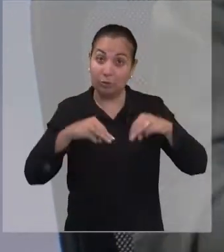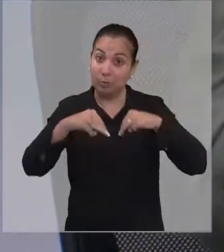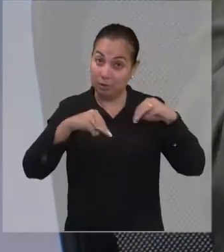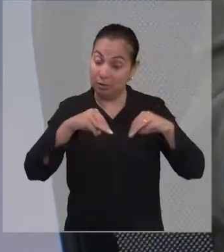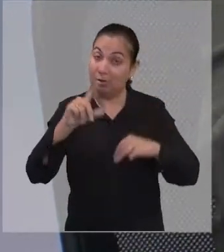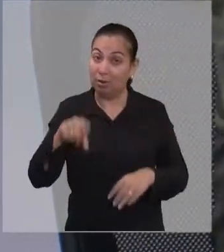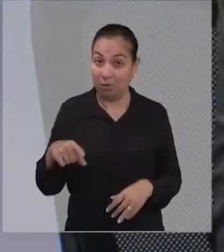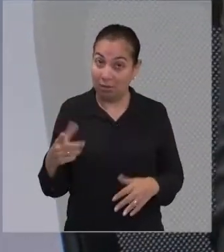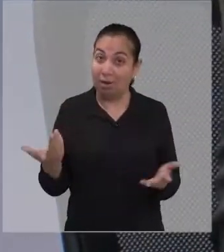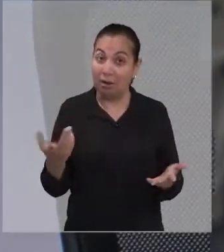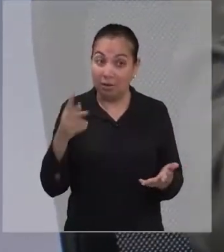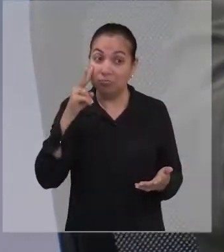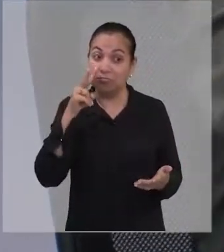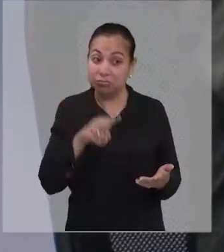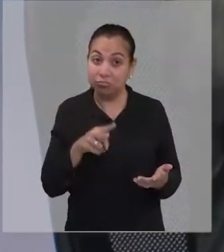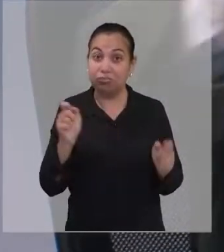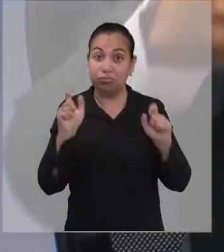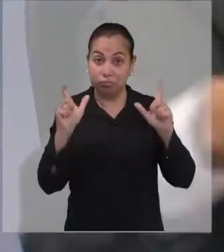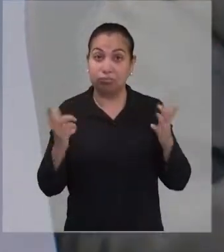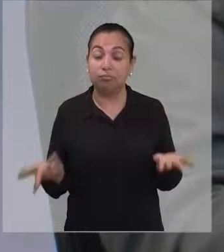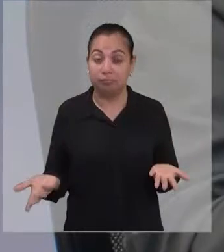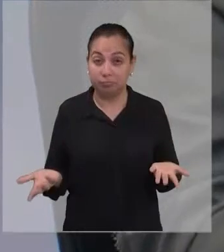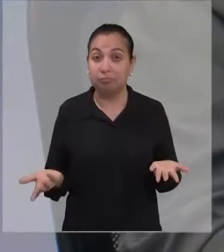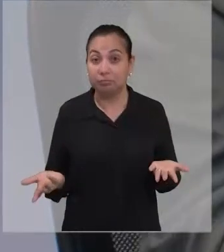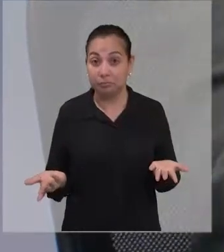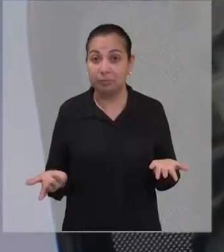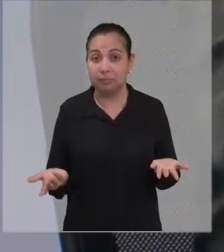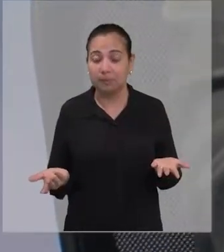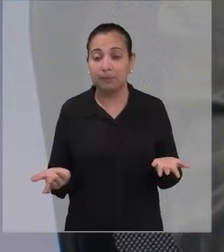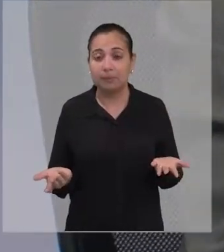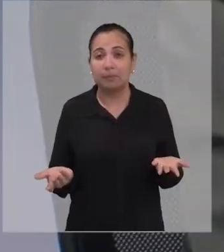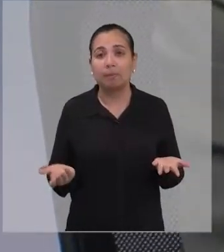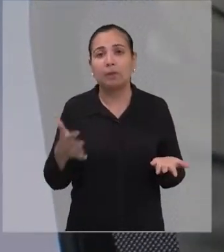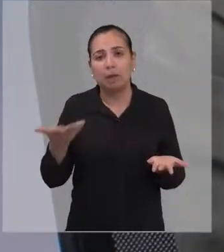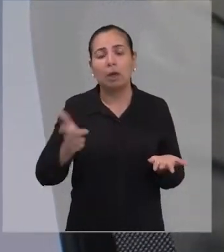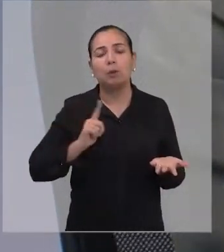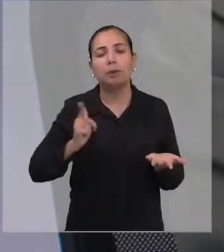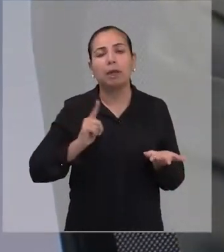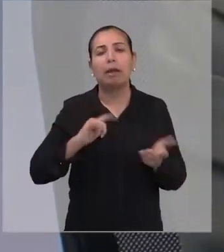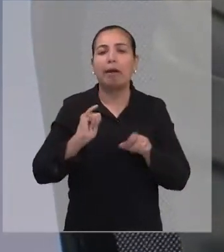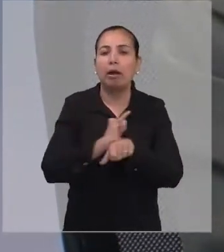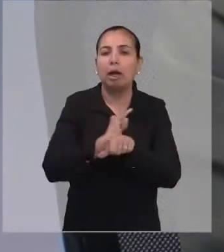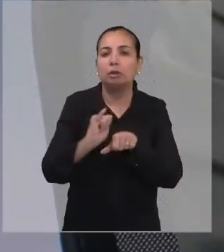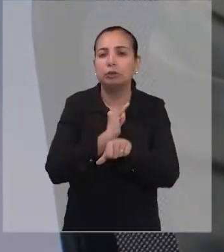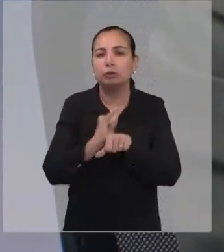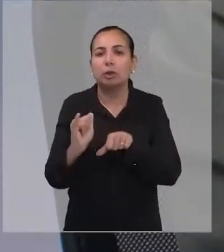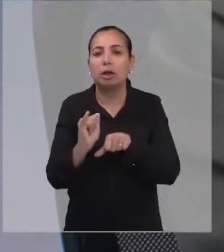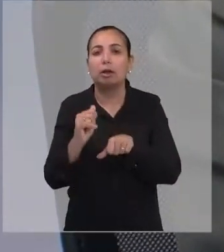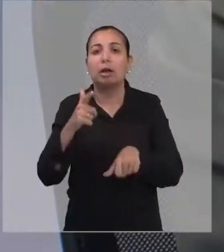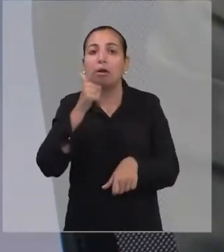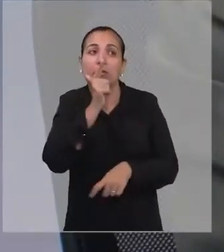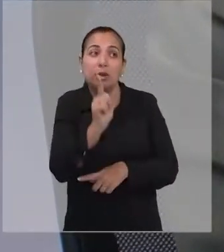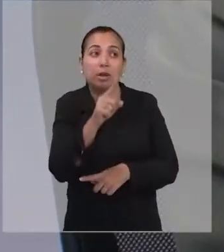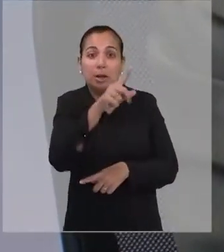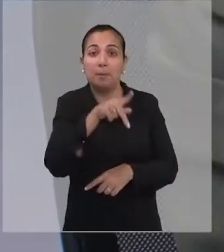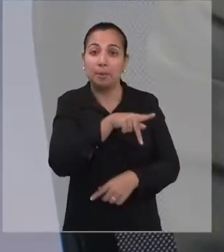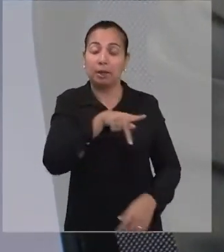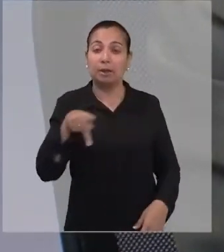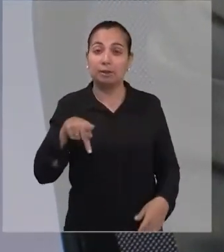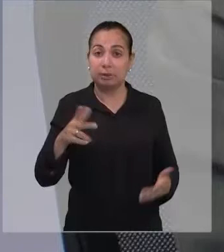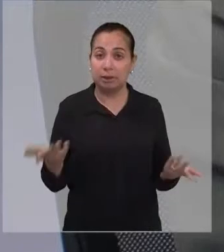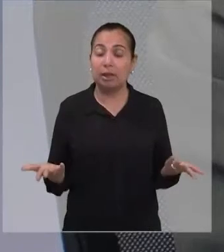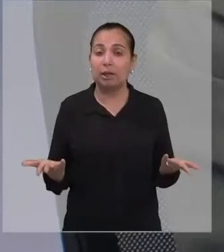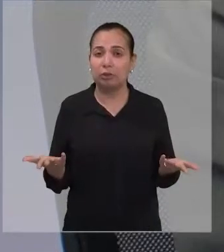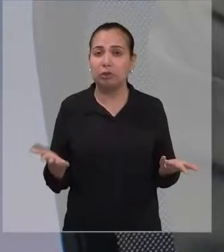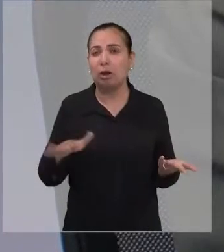São educação. O Bebiano, que inclusive foi o grande articulador da vitória do presidente, né? Então a gente tem aí uma média